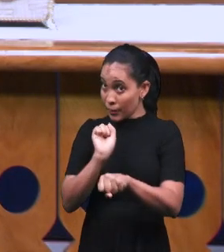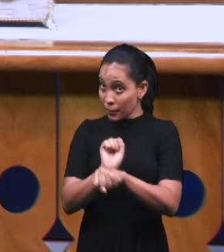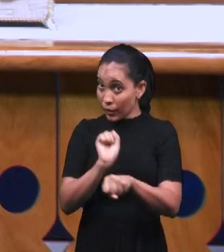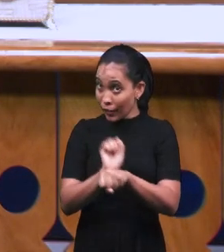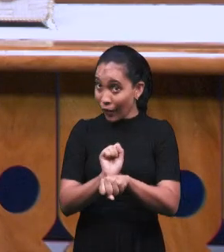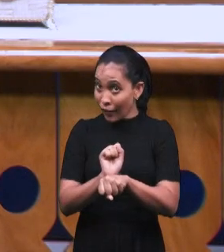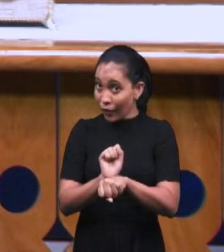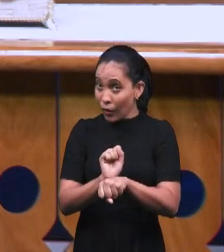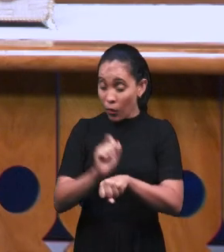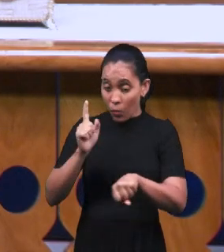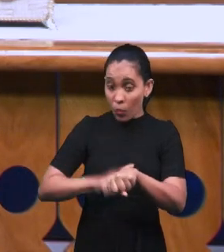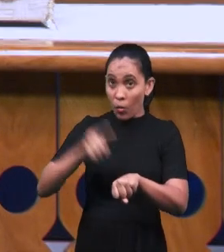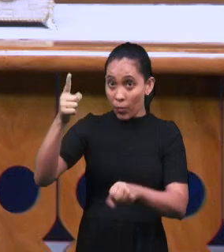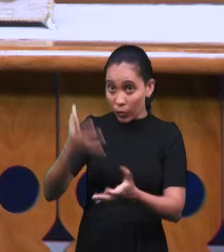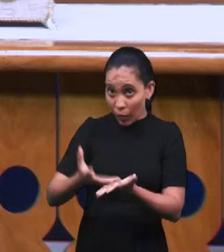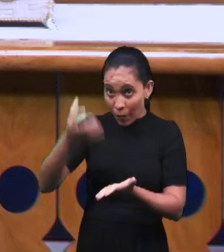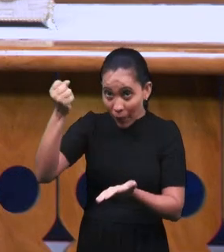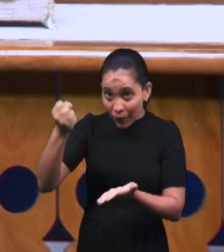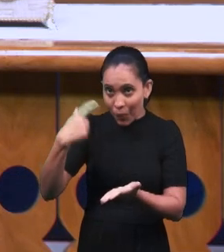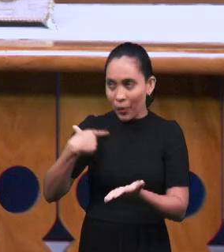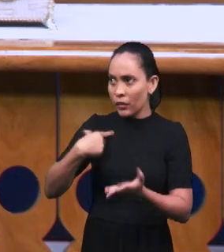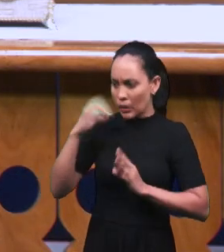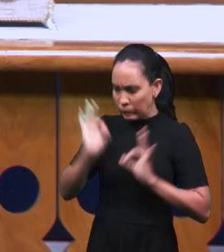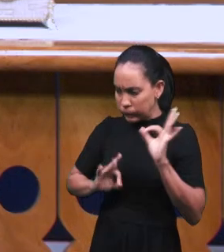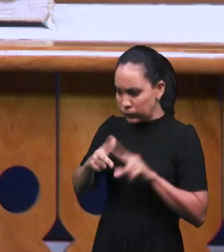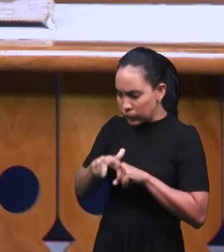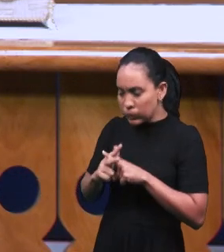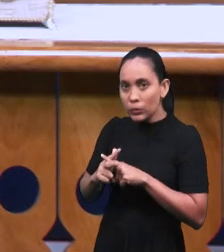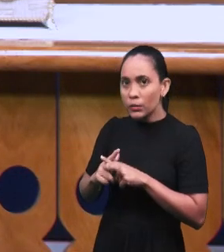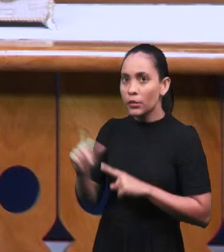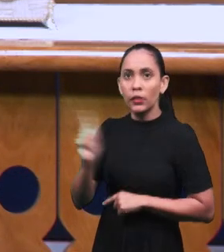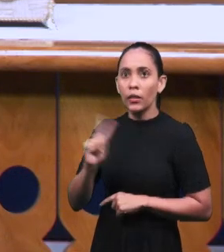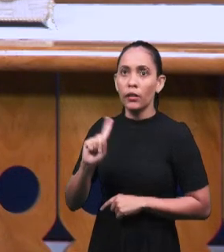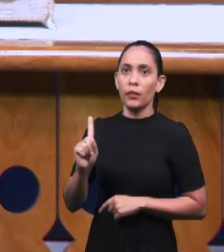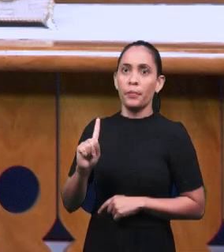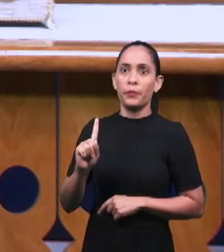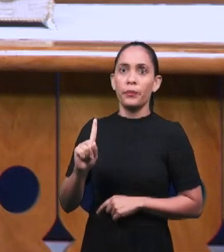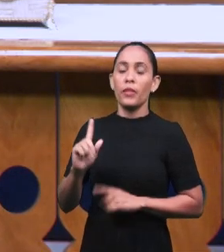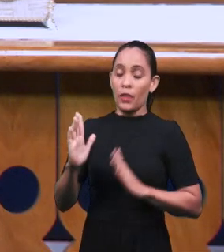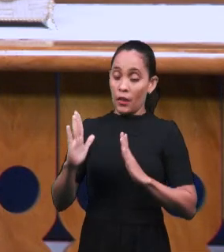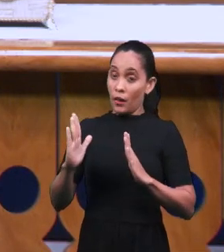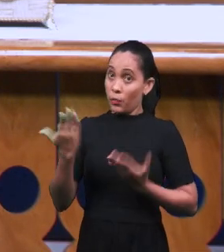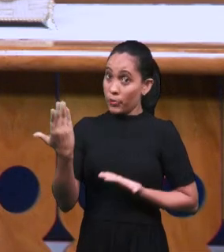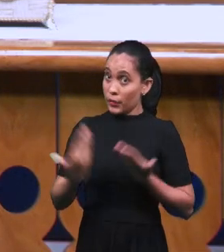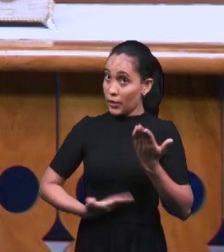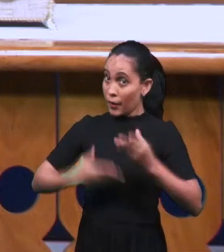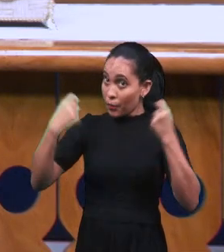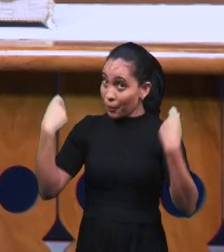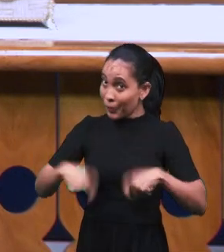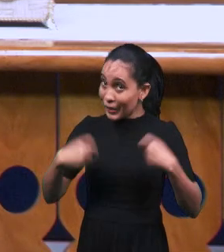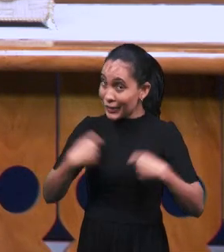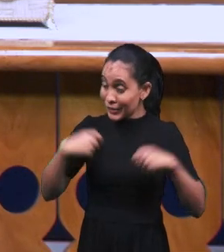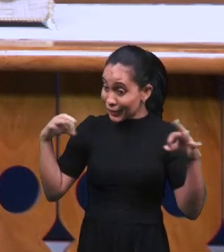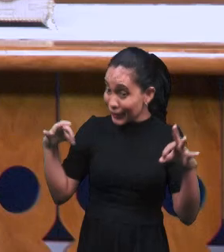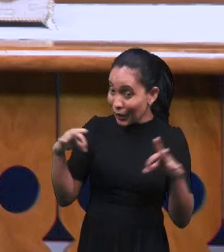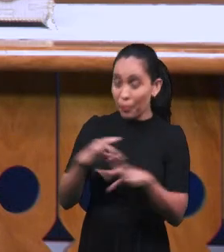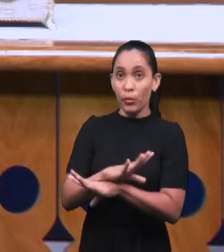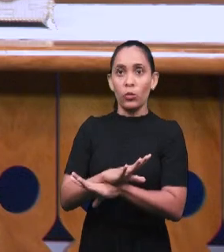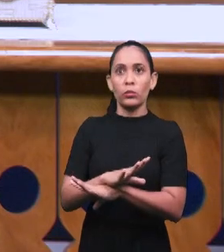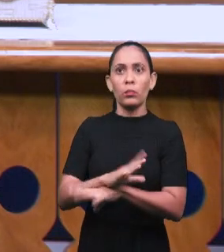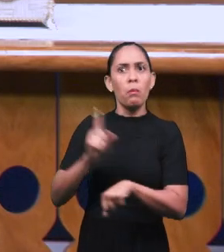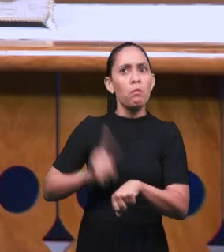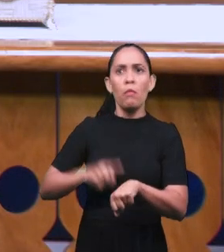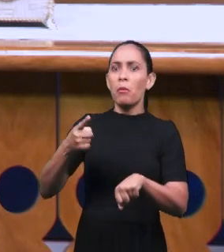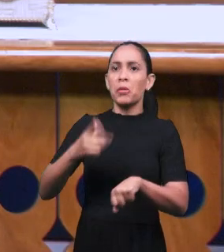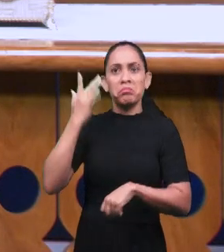estar preparado? Não. A igreja deve estar preparada para qualquer momento. Quando você diz igreja, é